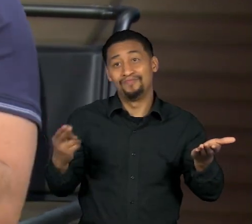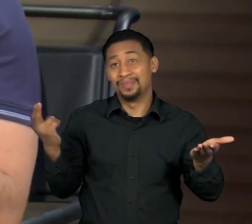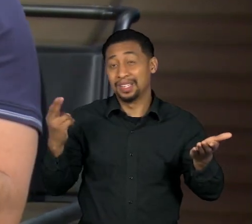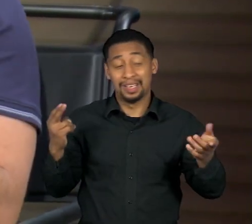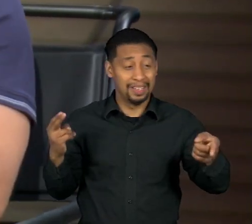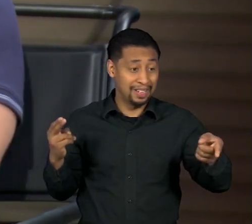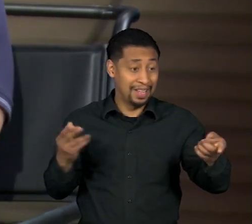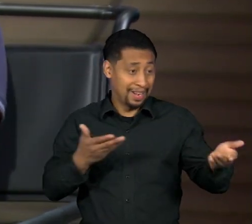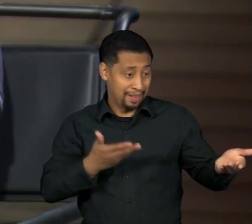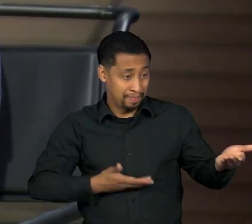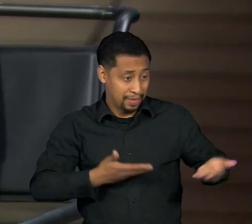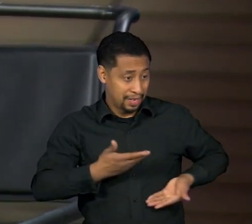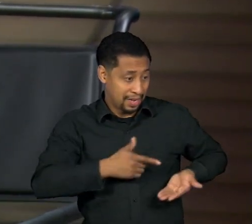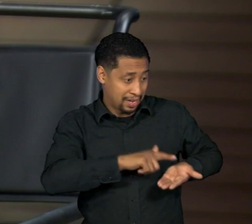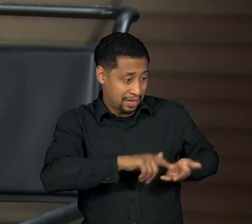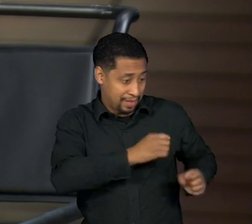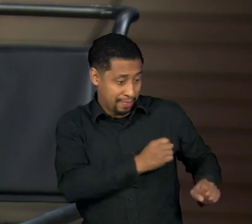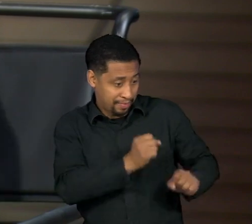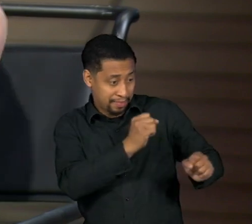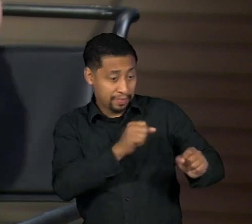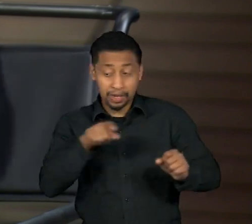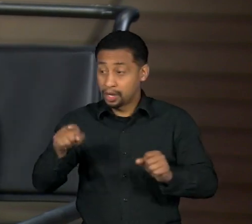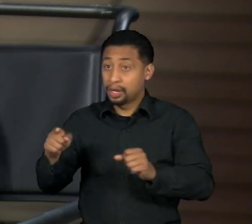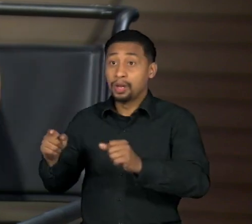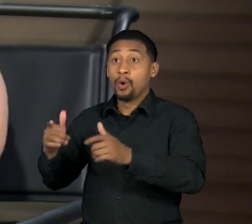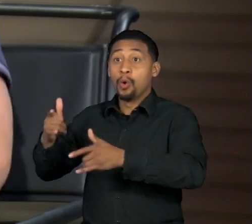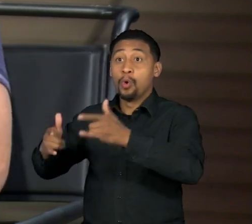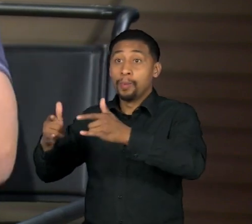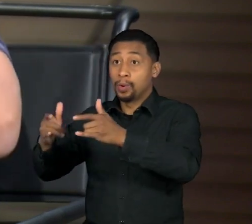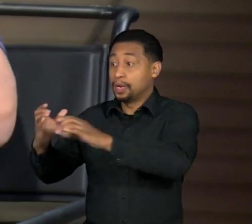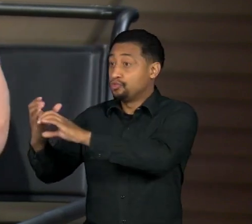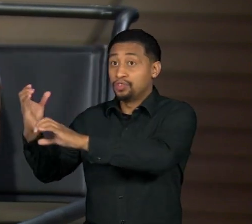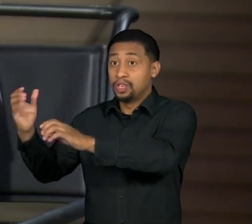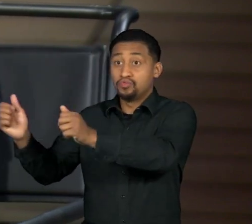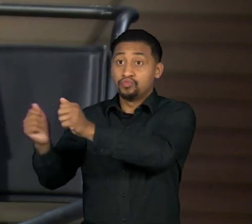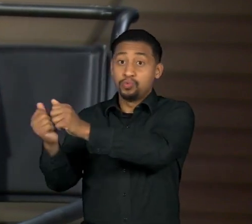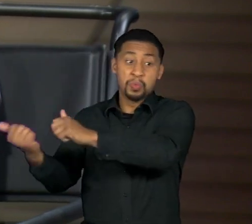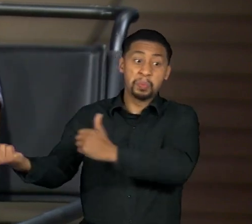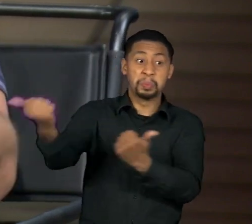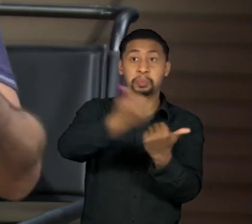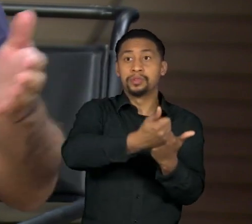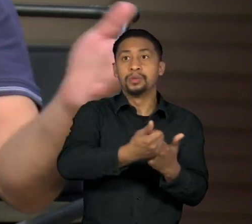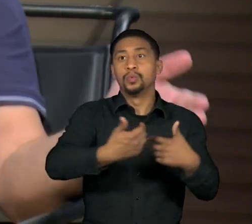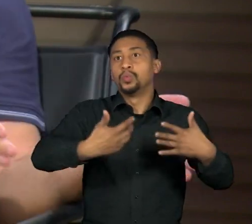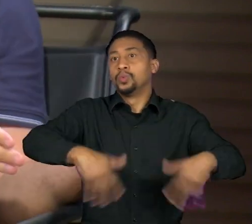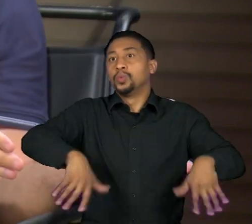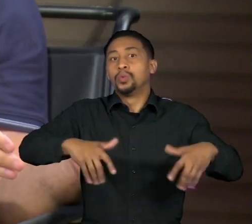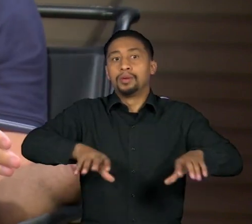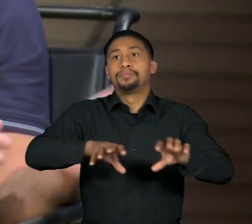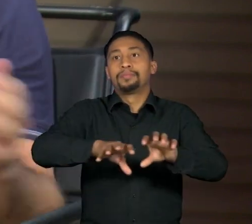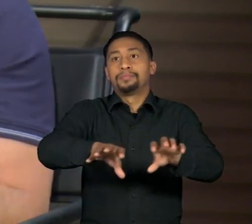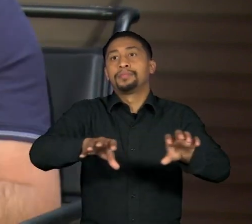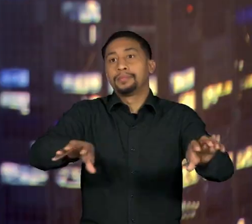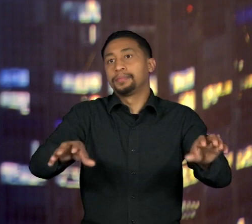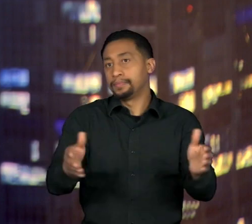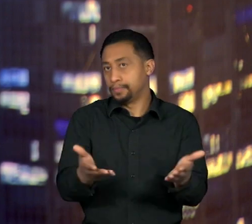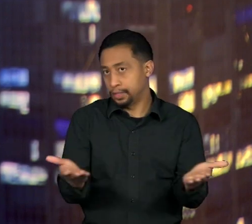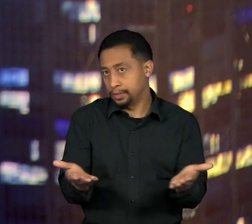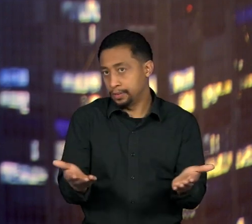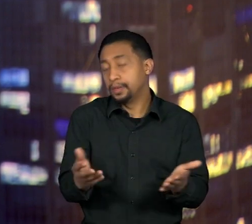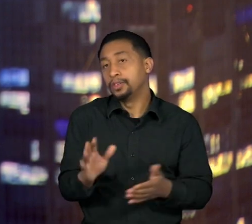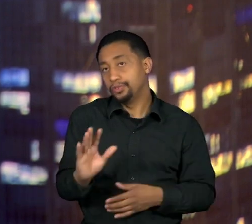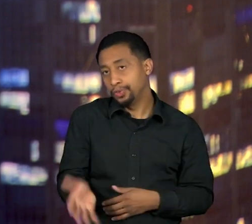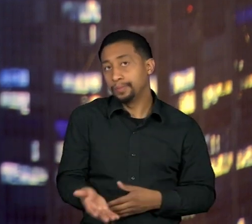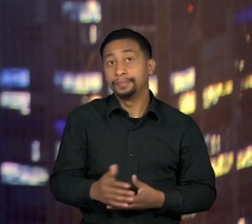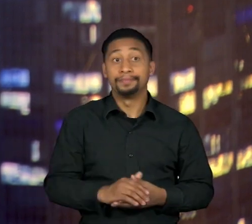Então, o impacto realmente é grande. Contador, entre outras atividades, tem um impacto gigante. E esse já está acontecendo agora. É um processo que vai acontecendo